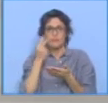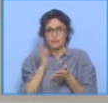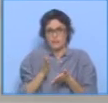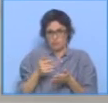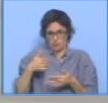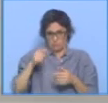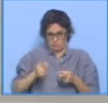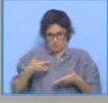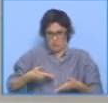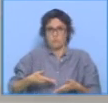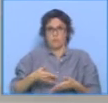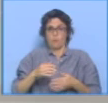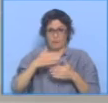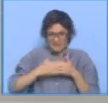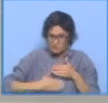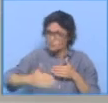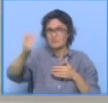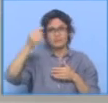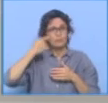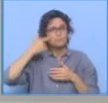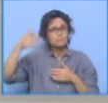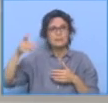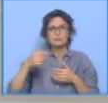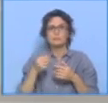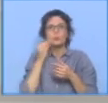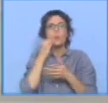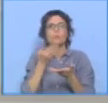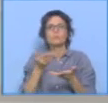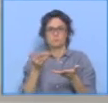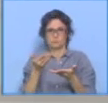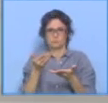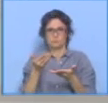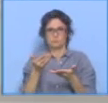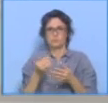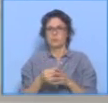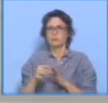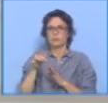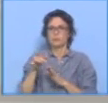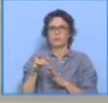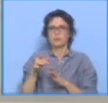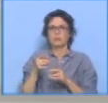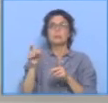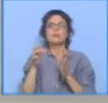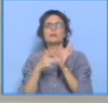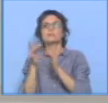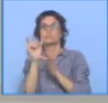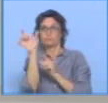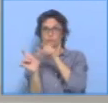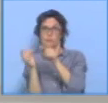a viver. O que é que eu hei de fazer? Fazer. E ele põe bem a pergunta. E como é que responde